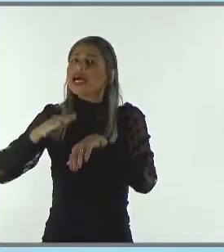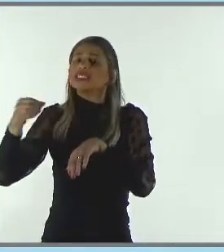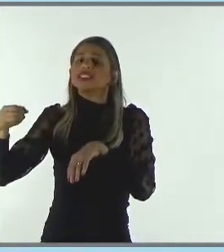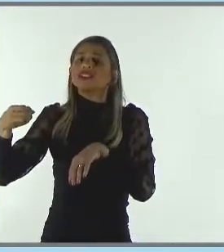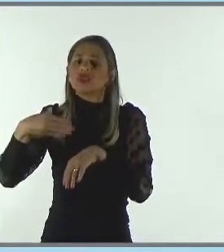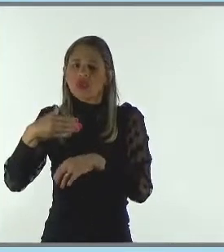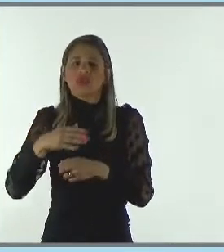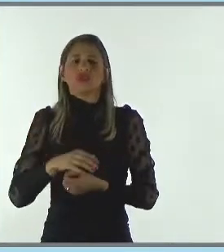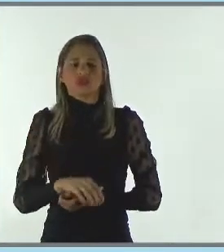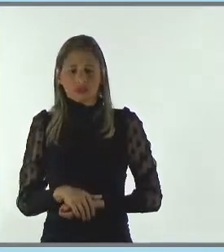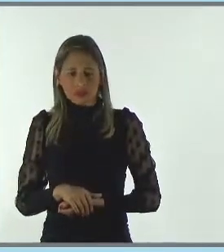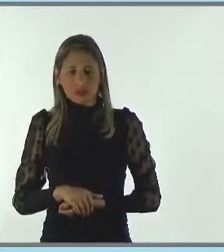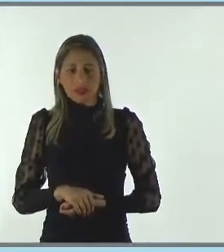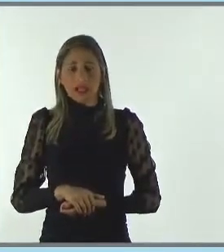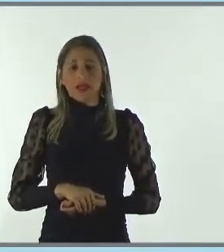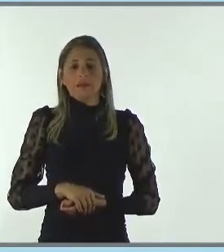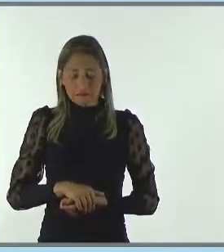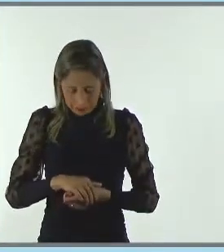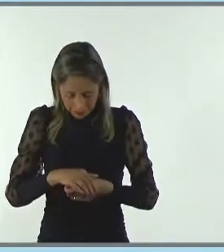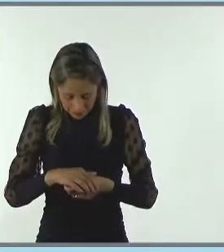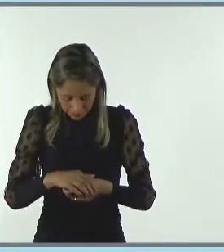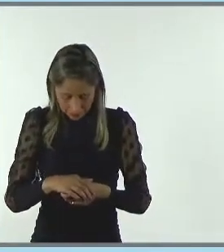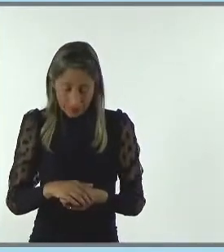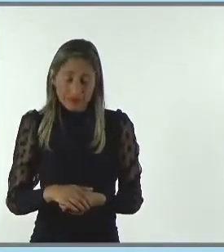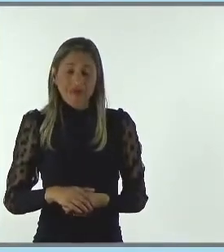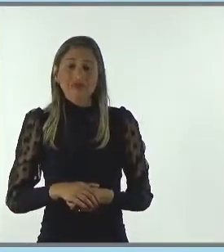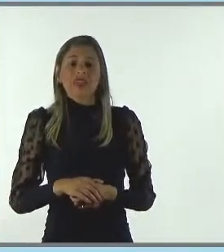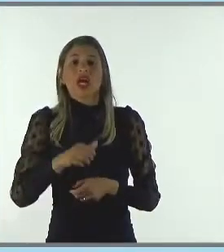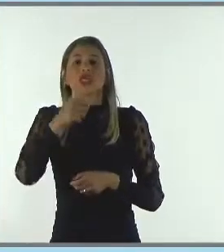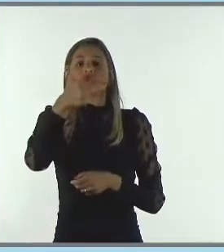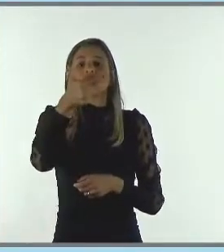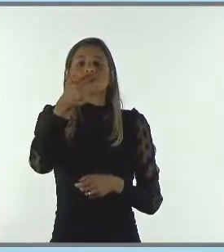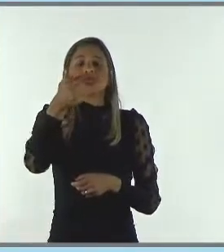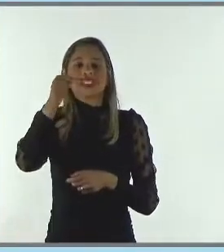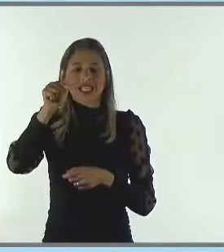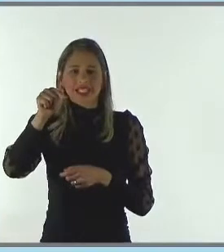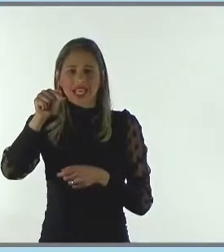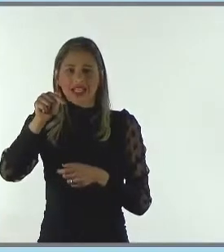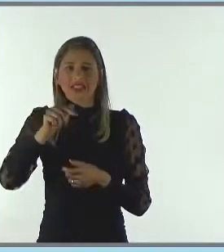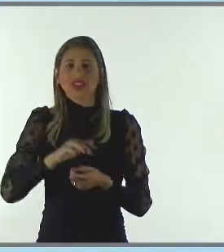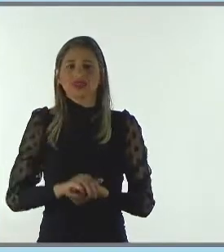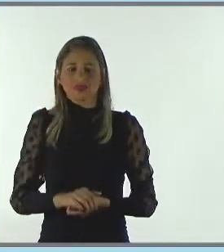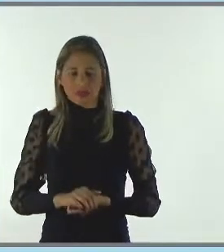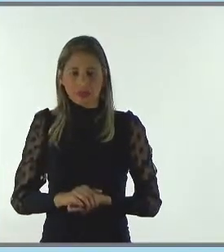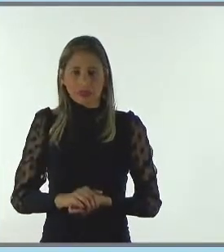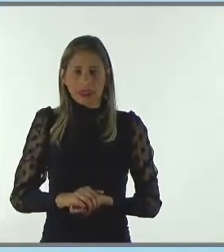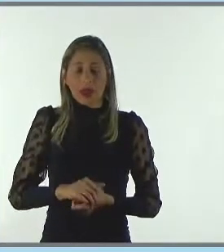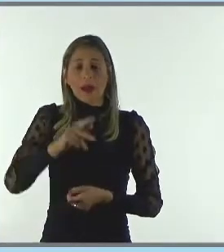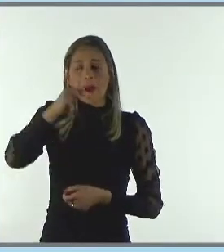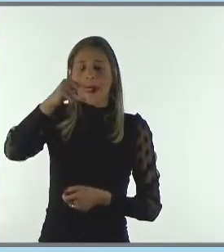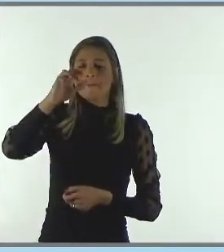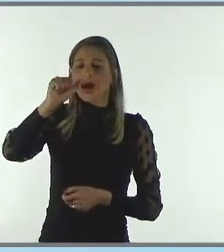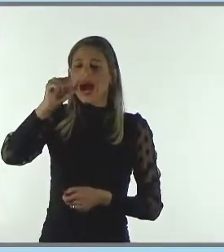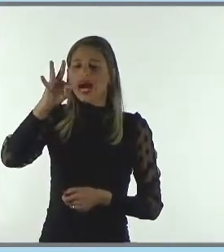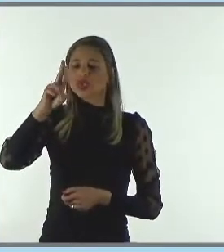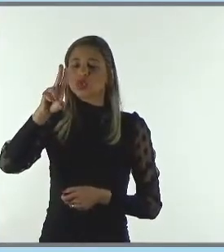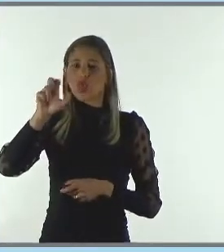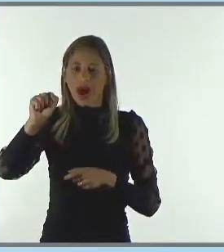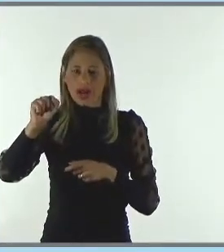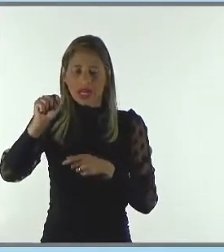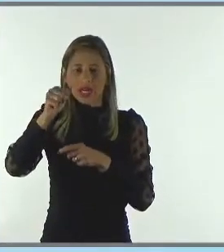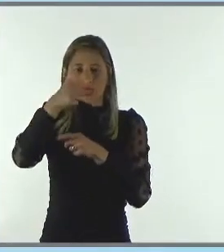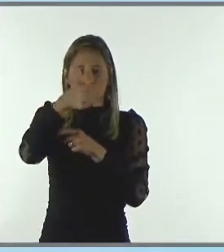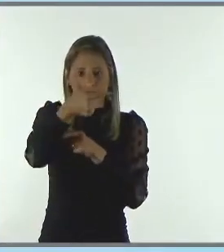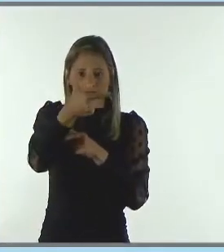tá? Guelras, pela Masa, né, em 2017, e pela Patuá, de São Paulo, em